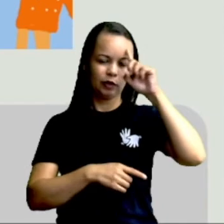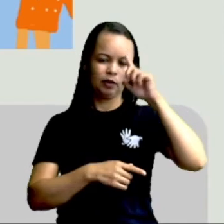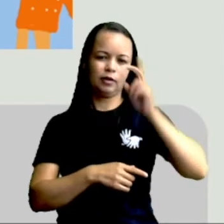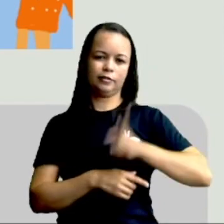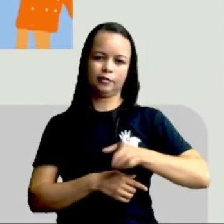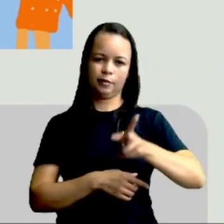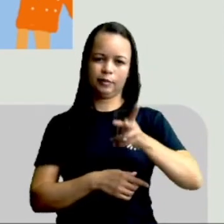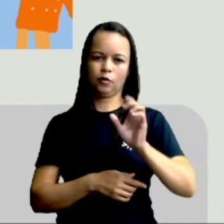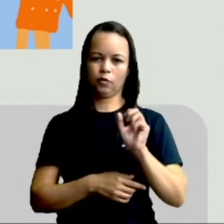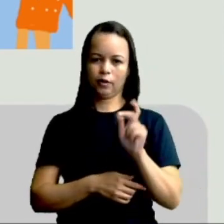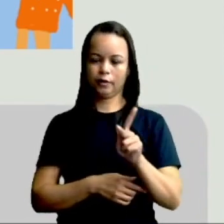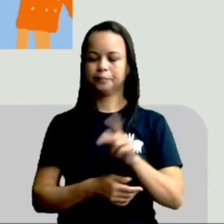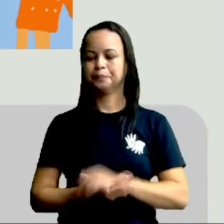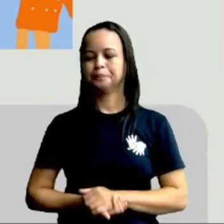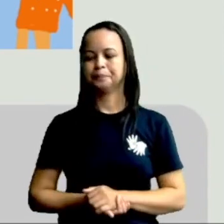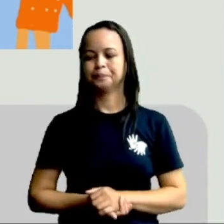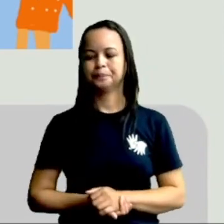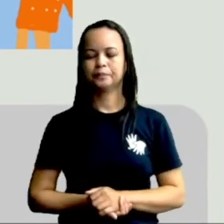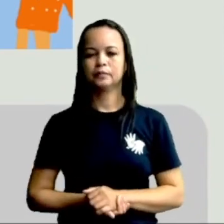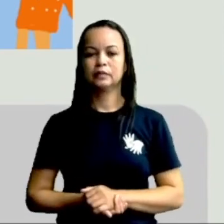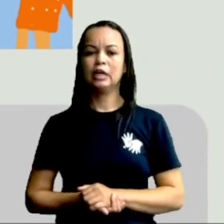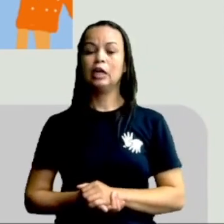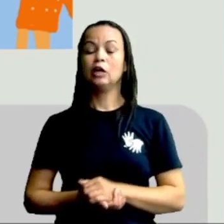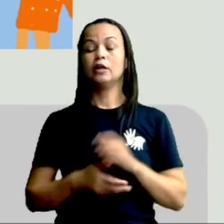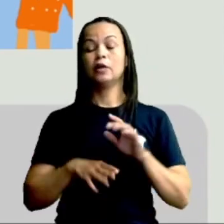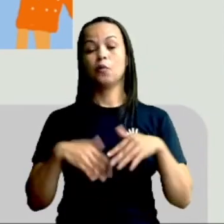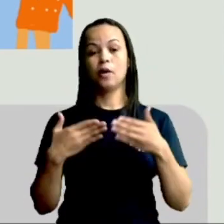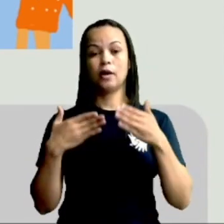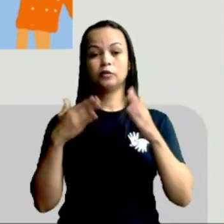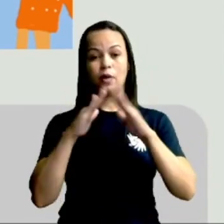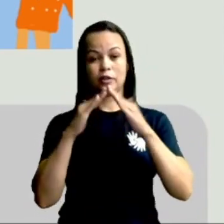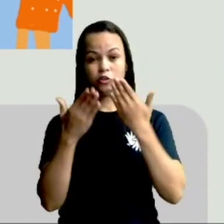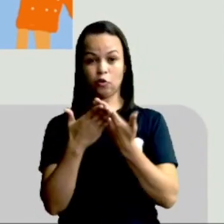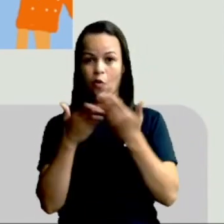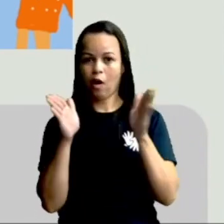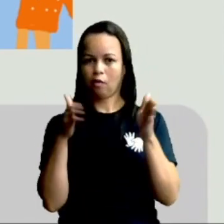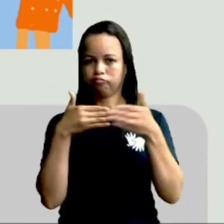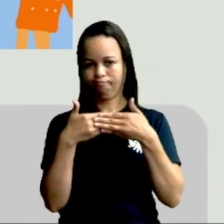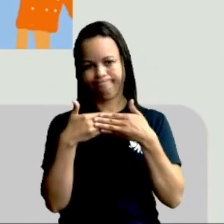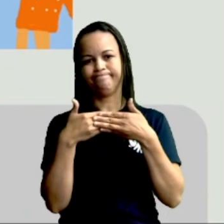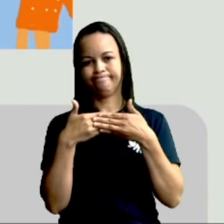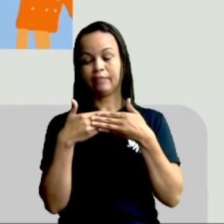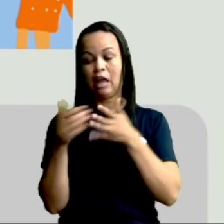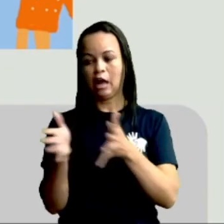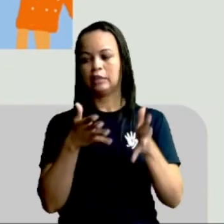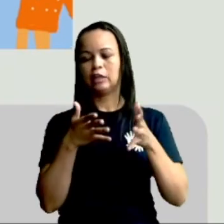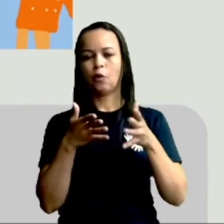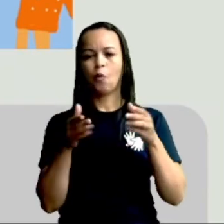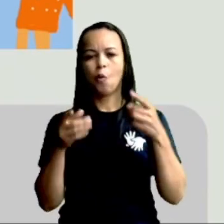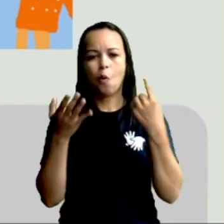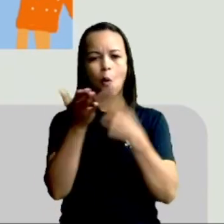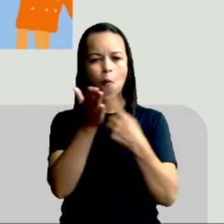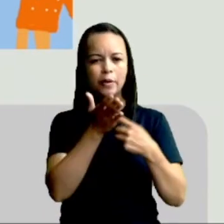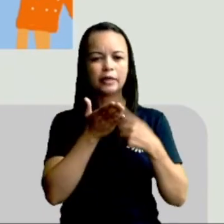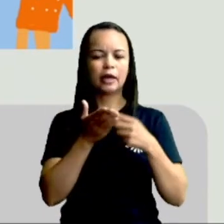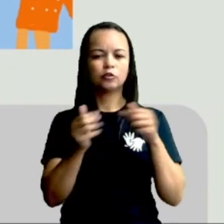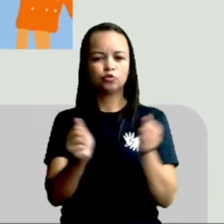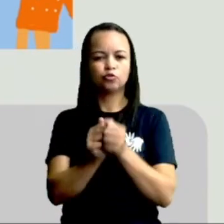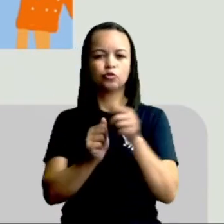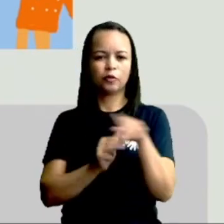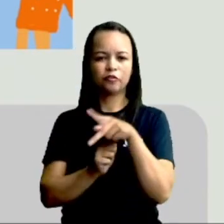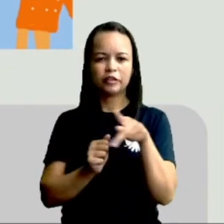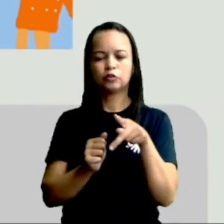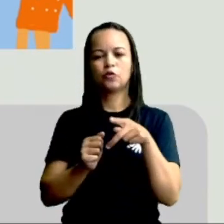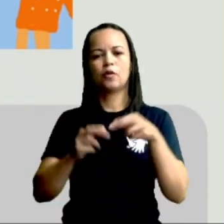tá? Enquanto a escola não abriu, combinamos com a professora e amigos fazer rimas e sonhar com esse